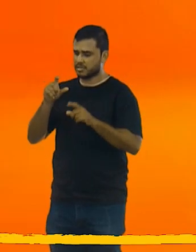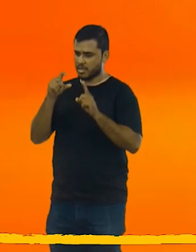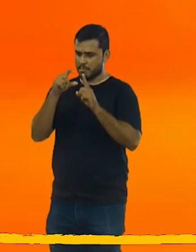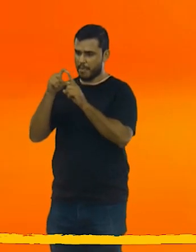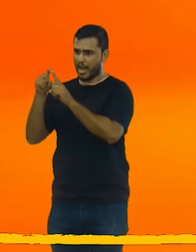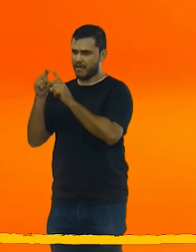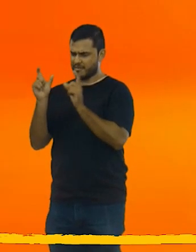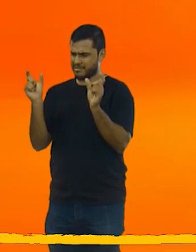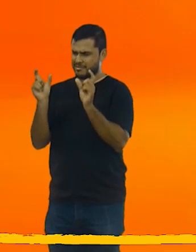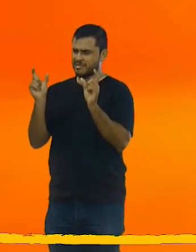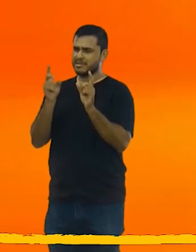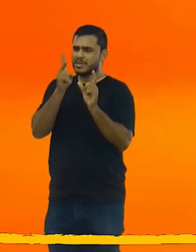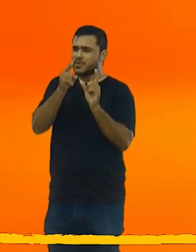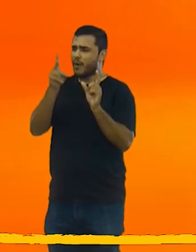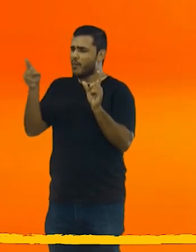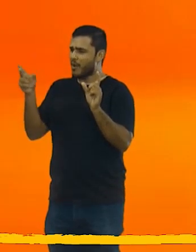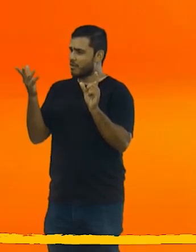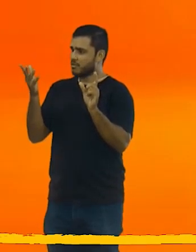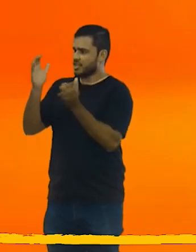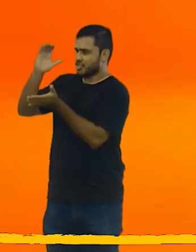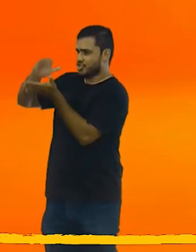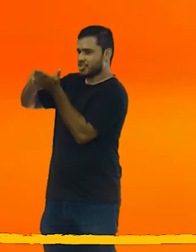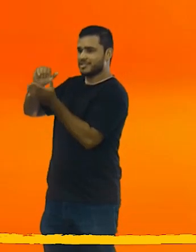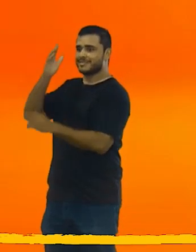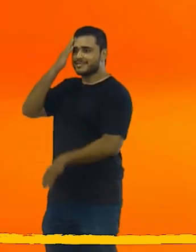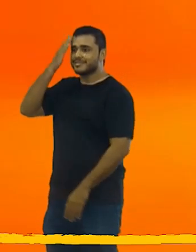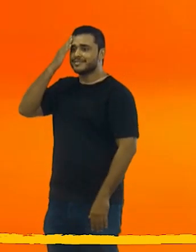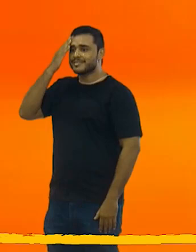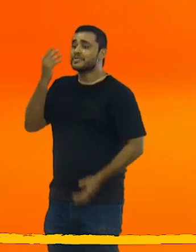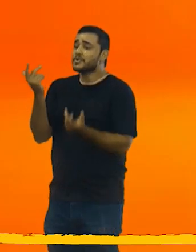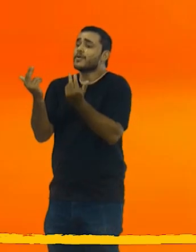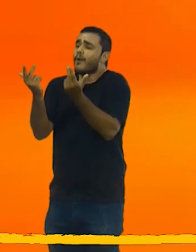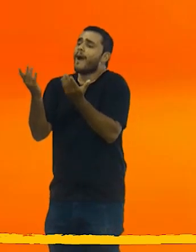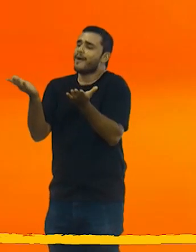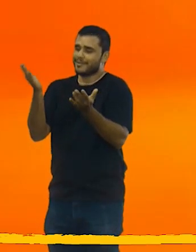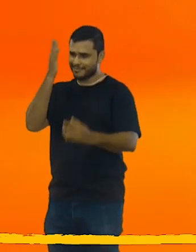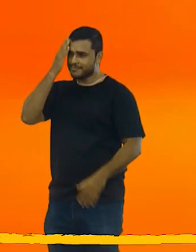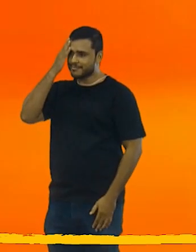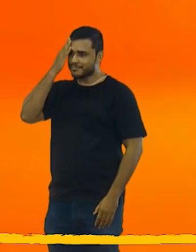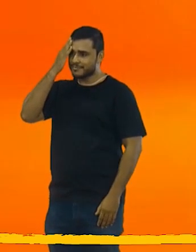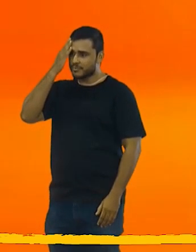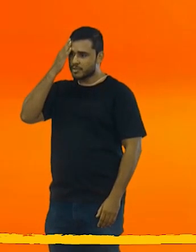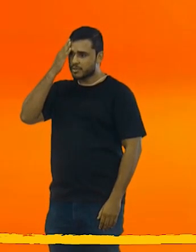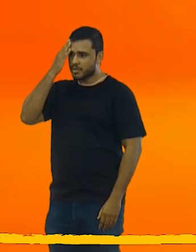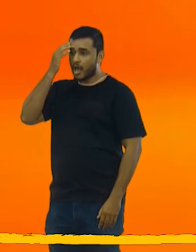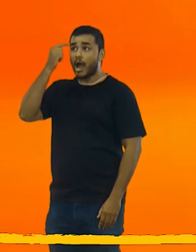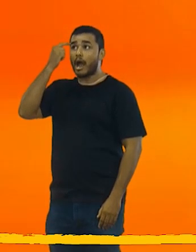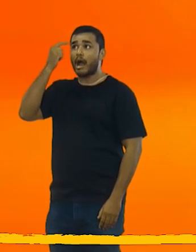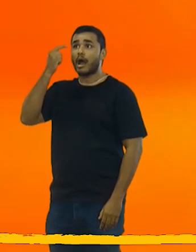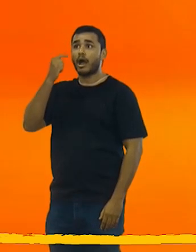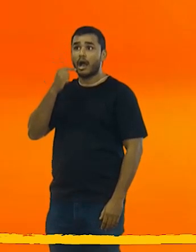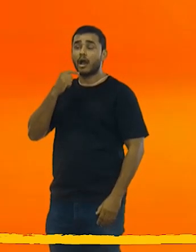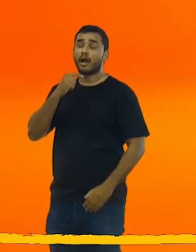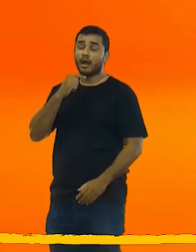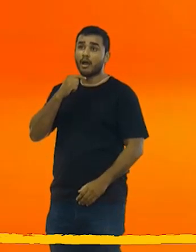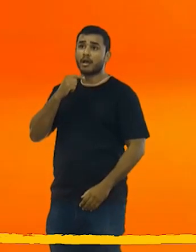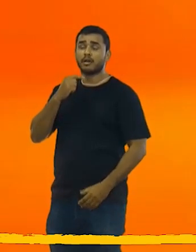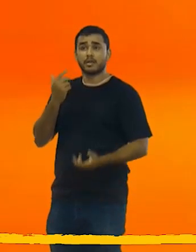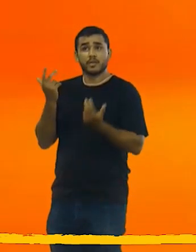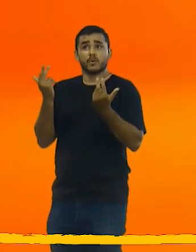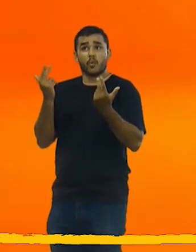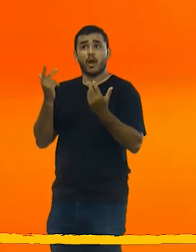entende? Tirar do texto aquilo que é desnecessário, aquilo que é supérfluo, aquilo